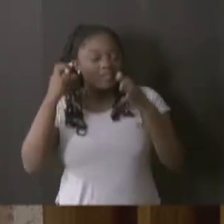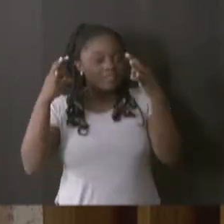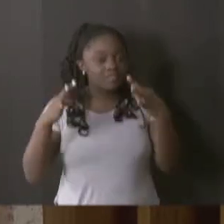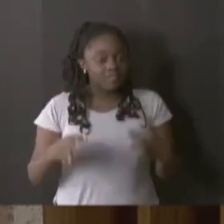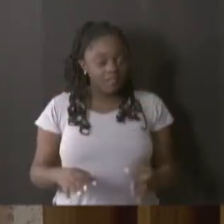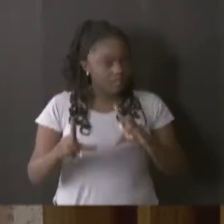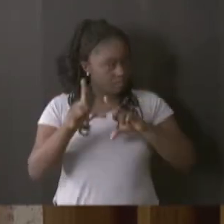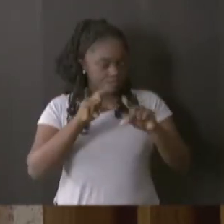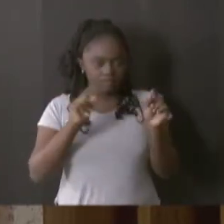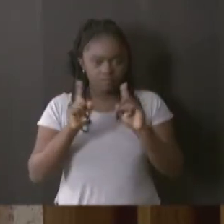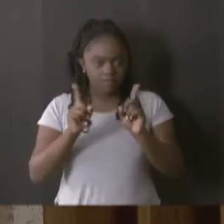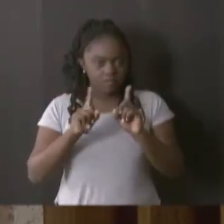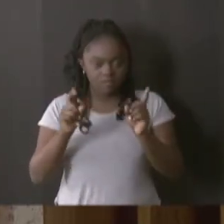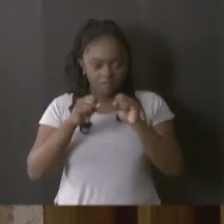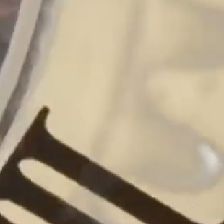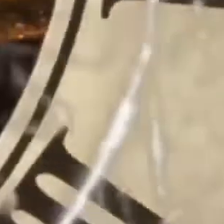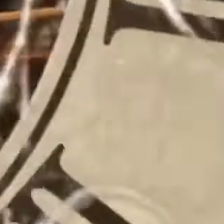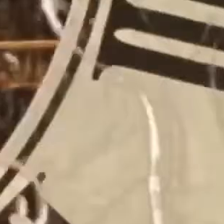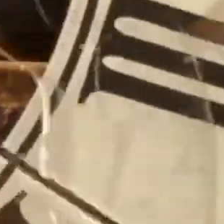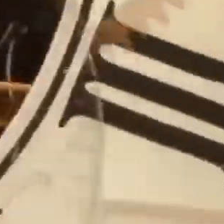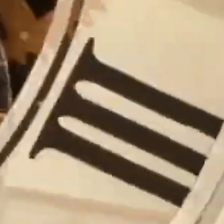daí, porque o Mente Aberta já começou.